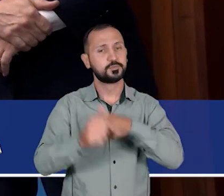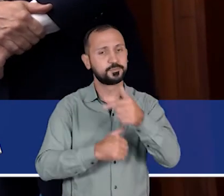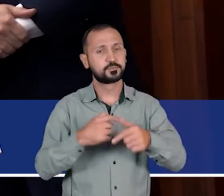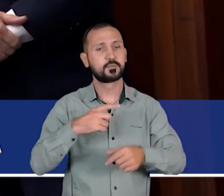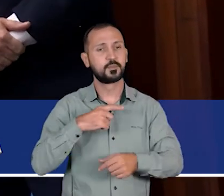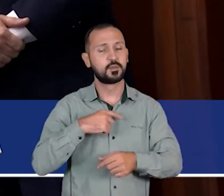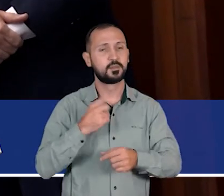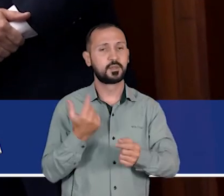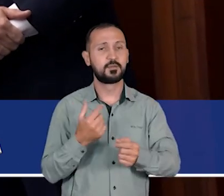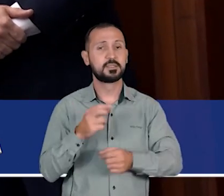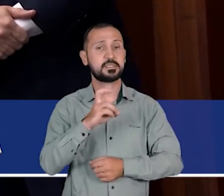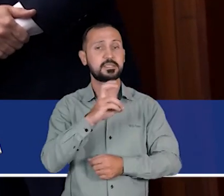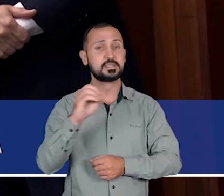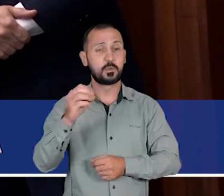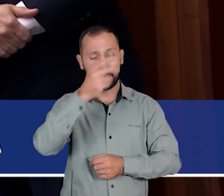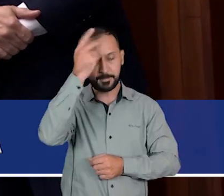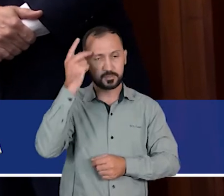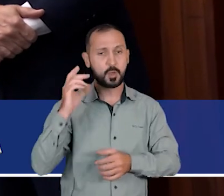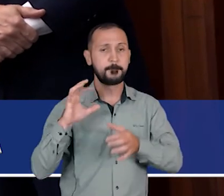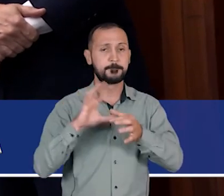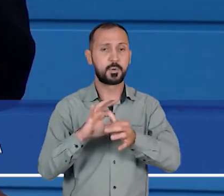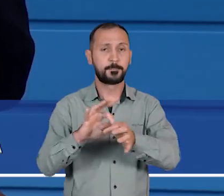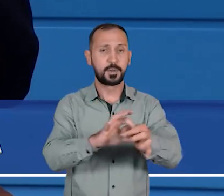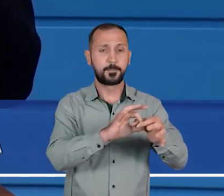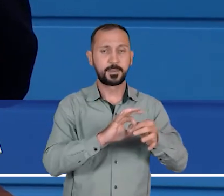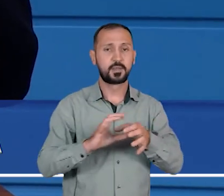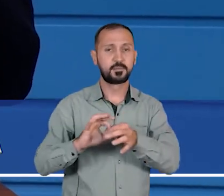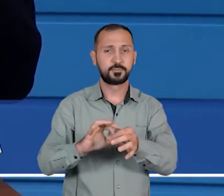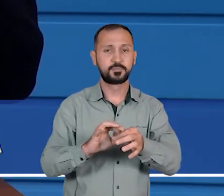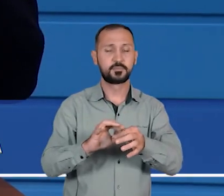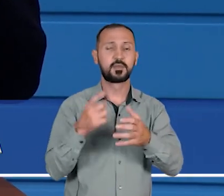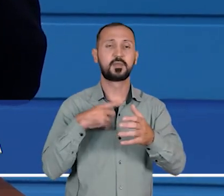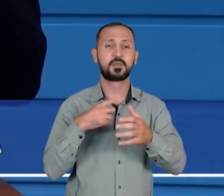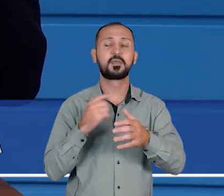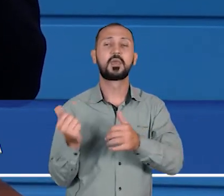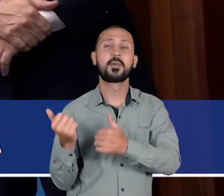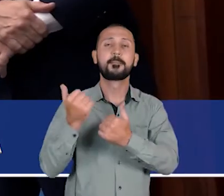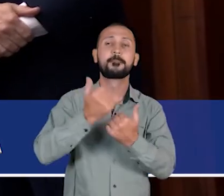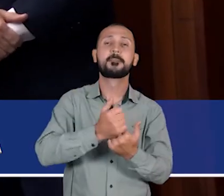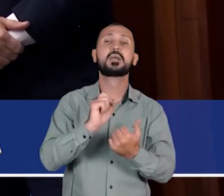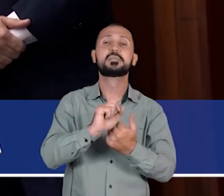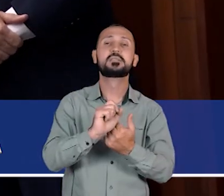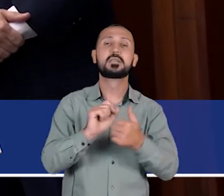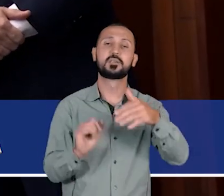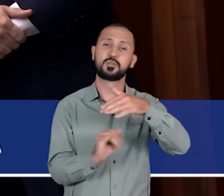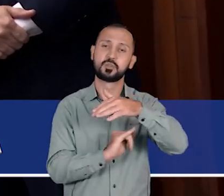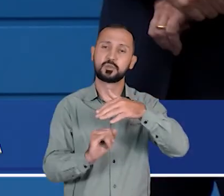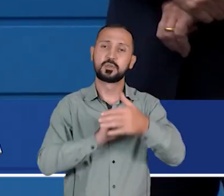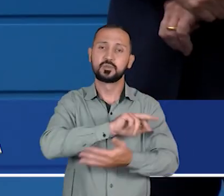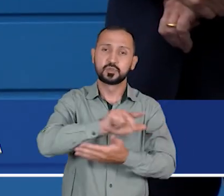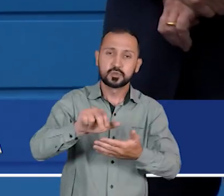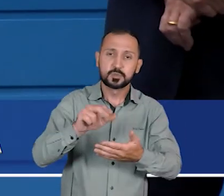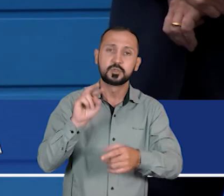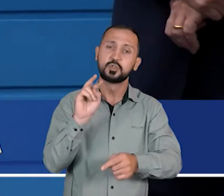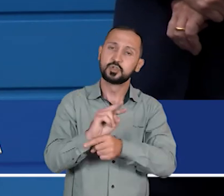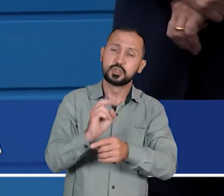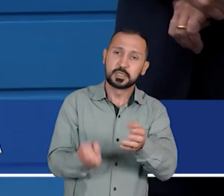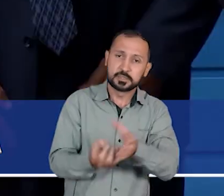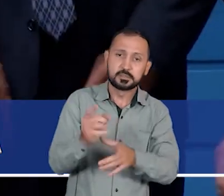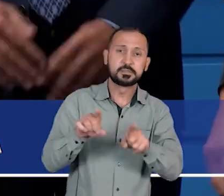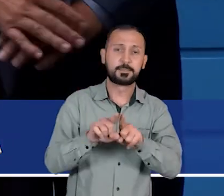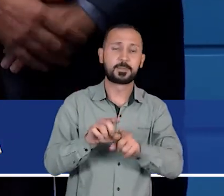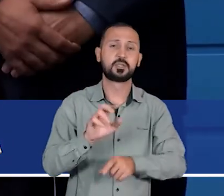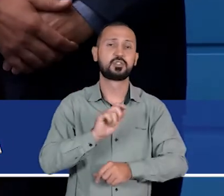O grupo de trabalho obteve a adesão de 50 membros, que representam diversas entidades ligadas ao setor produtivo e de